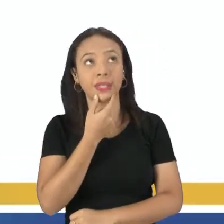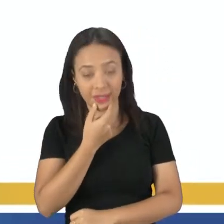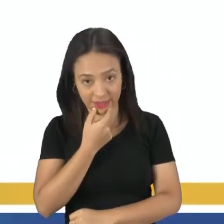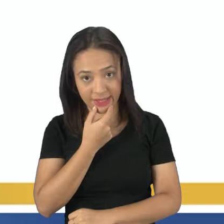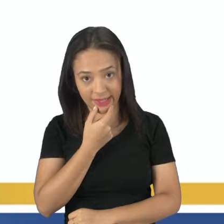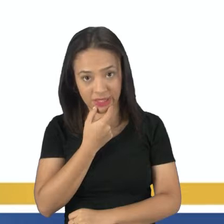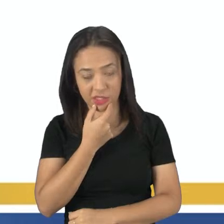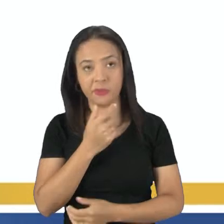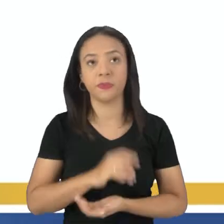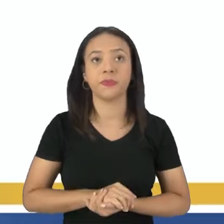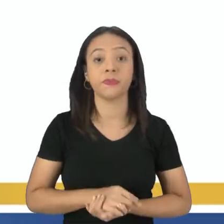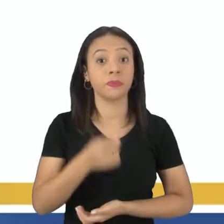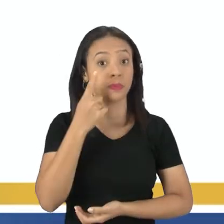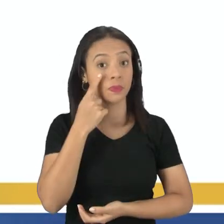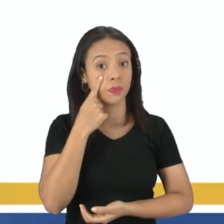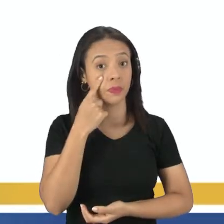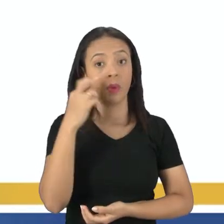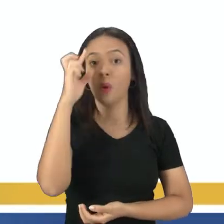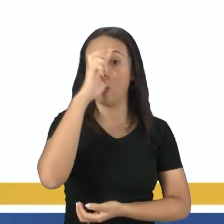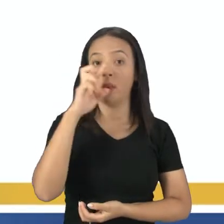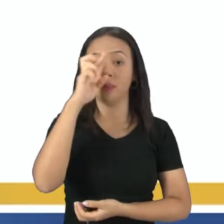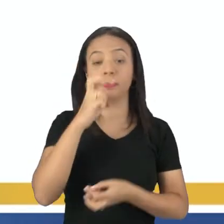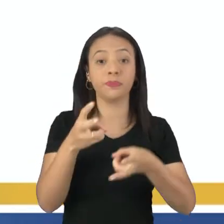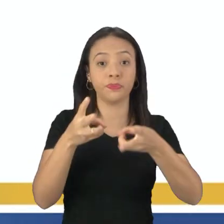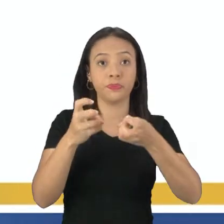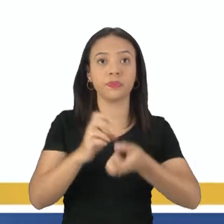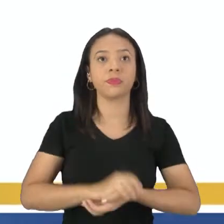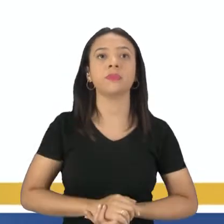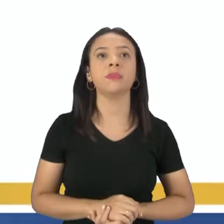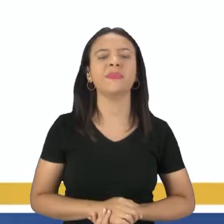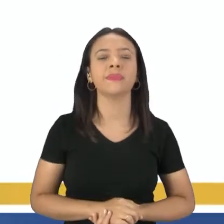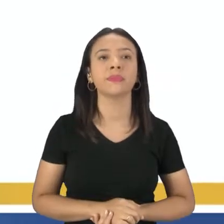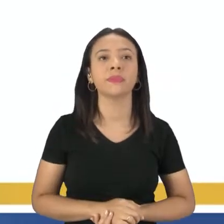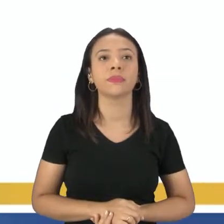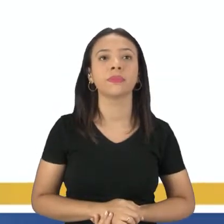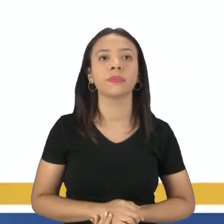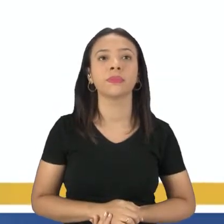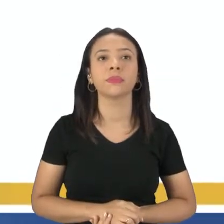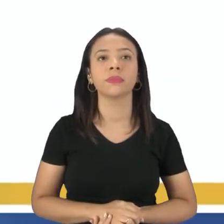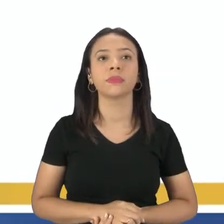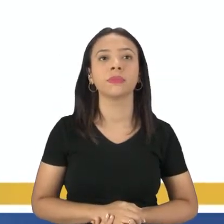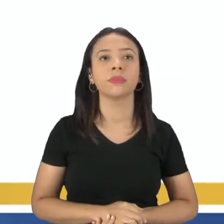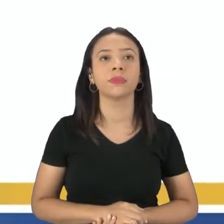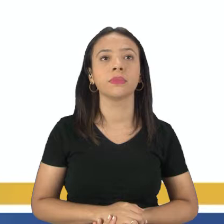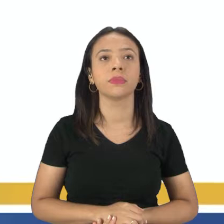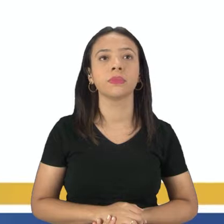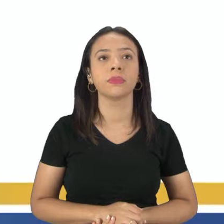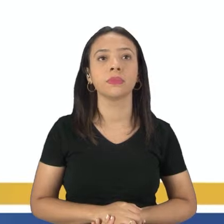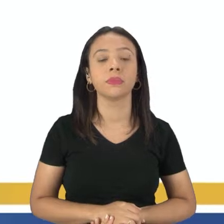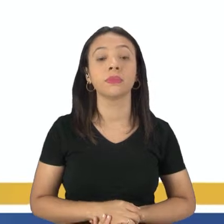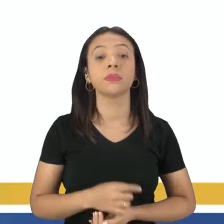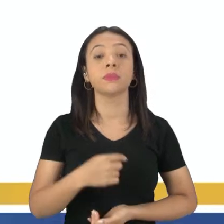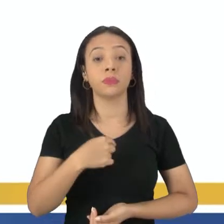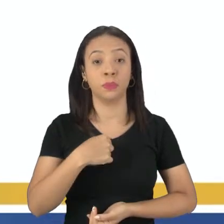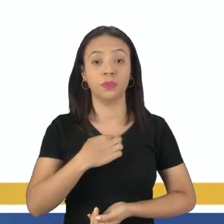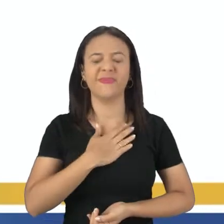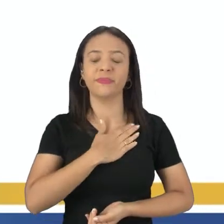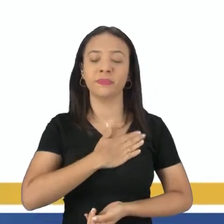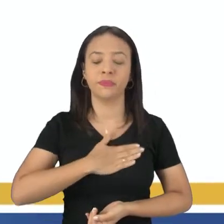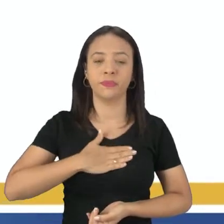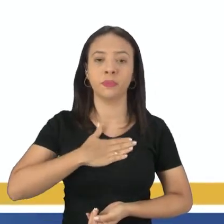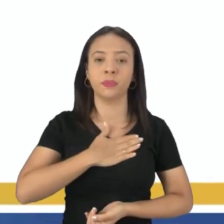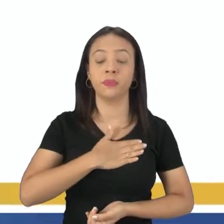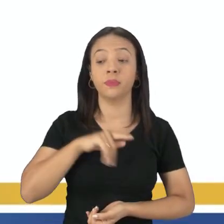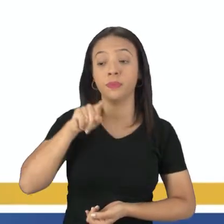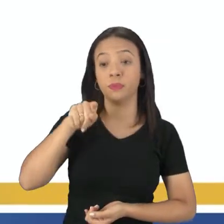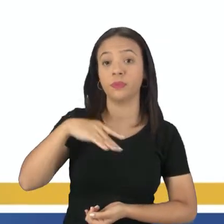inglês. Observem esse quadro. Primeiro observem a conjugação em português. Eu gosto,